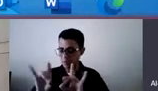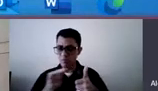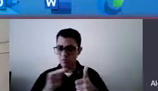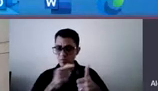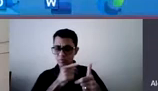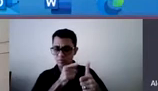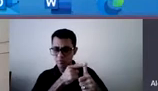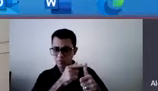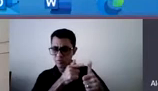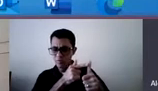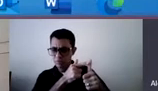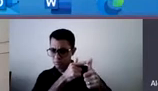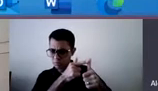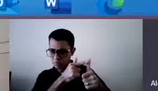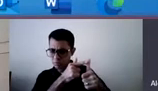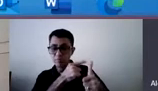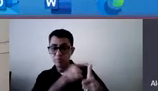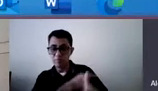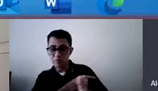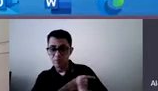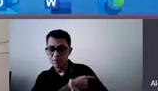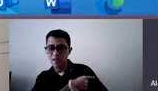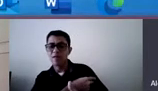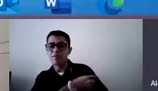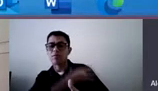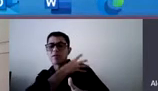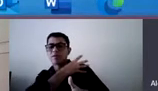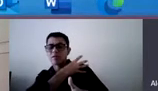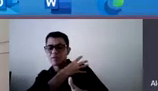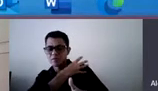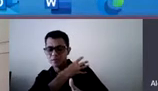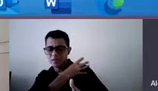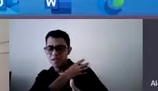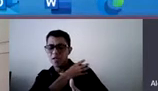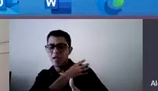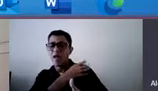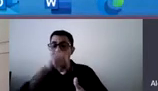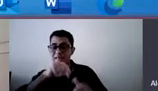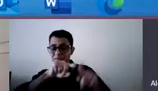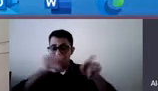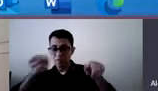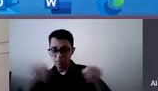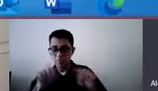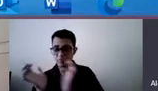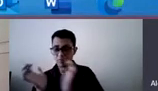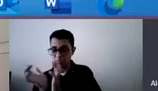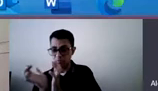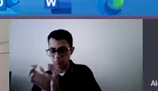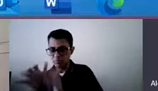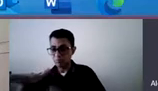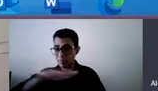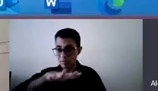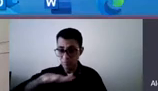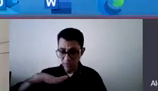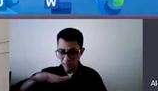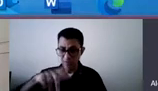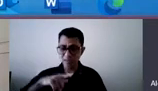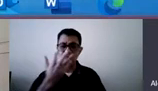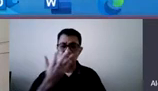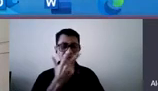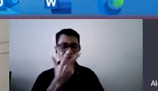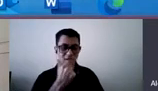até a terceira série do ensino médio. Então, muitos aqui têm... O nosso público, ele é variado. Tem crianças